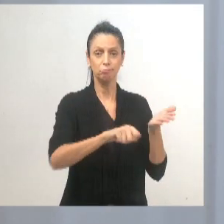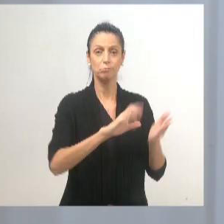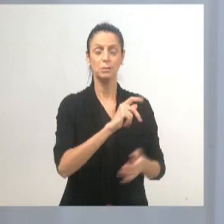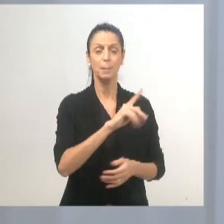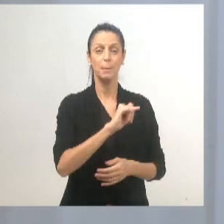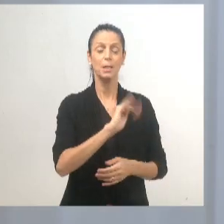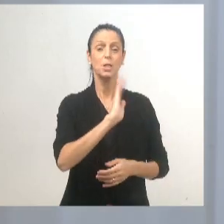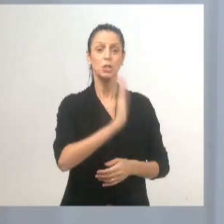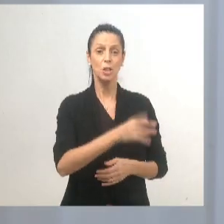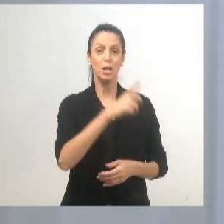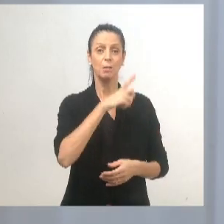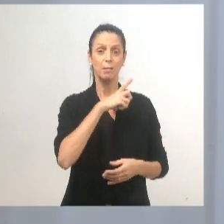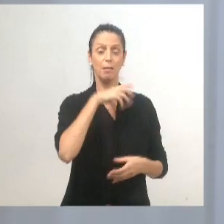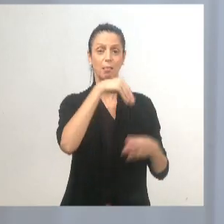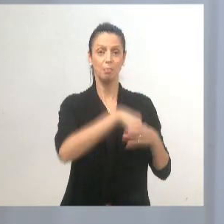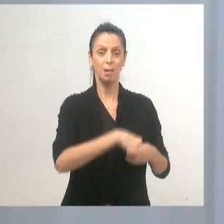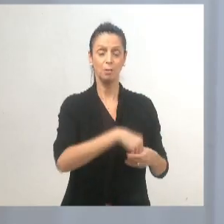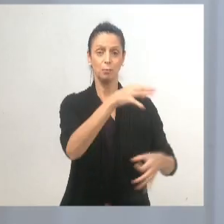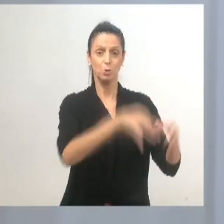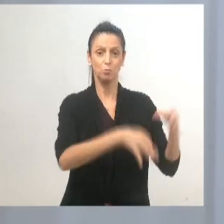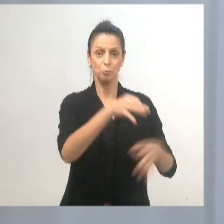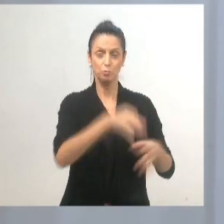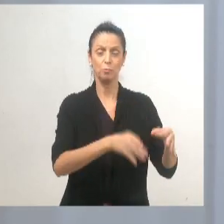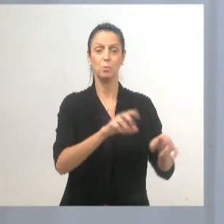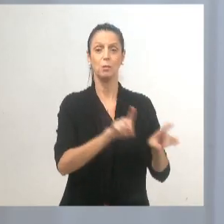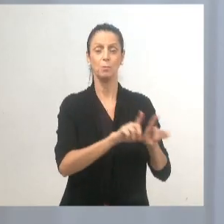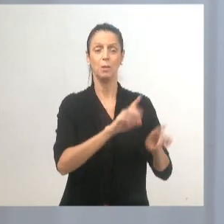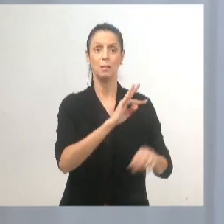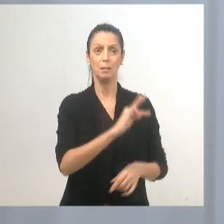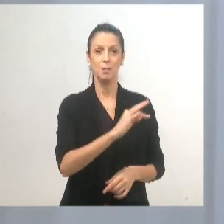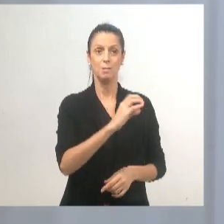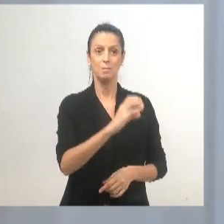na Justiça e no Tribunal de Contas.